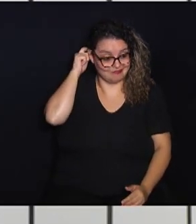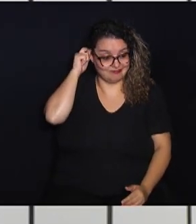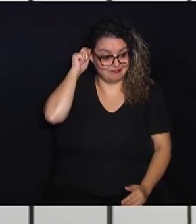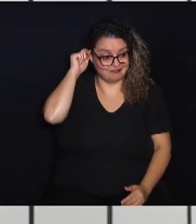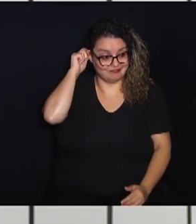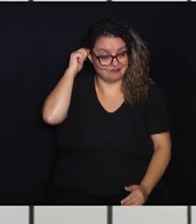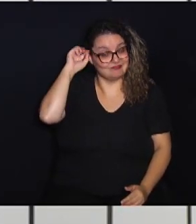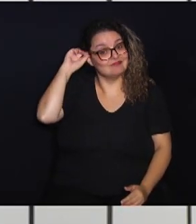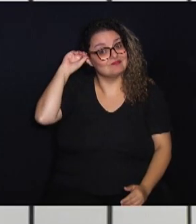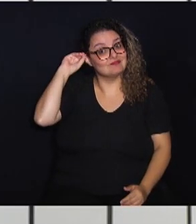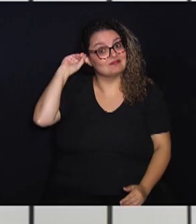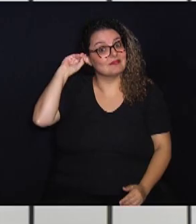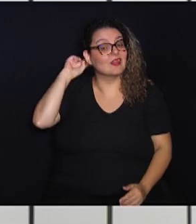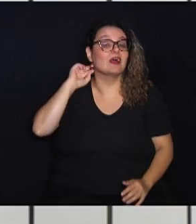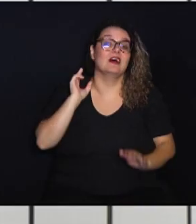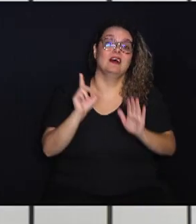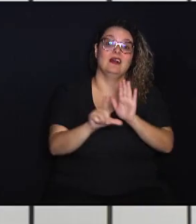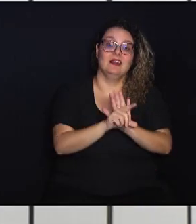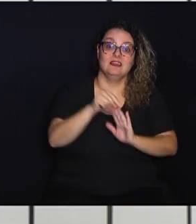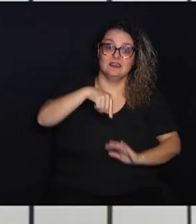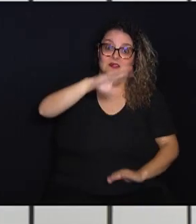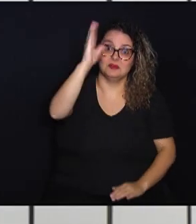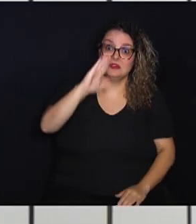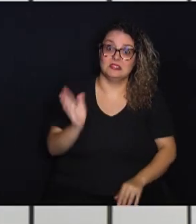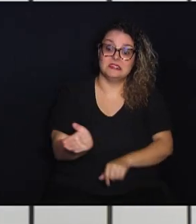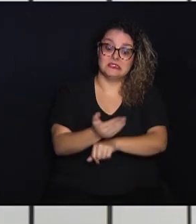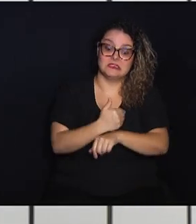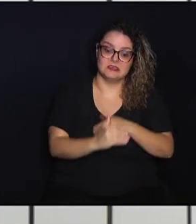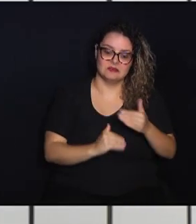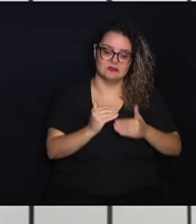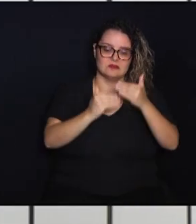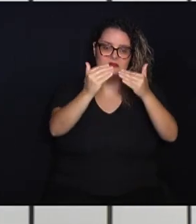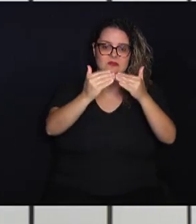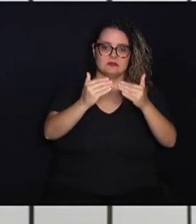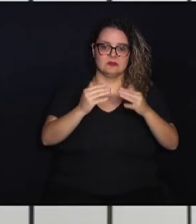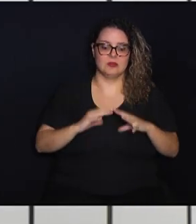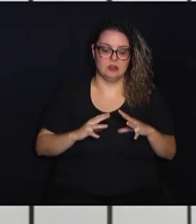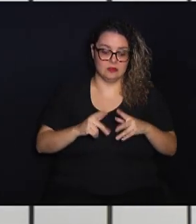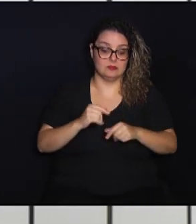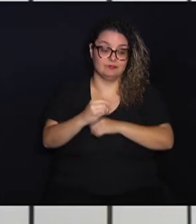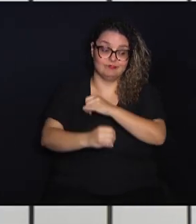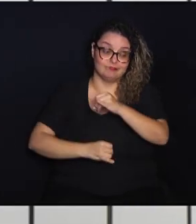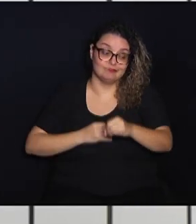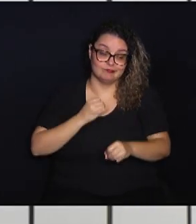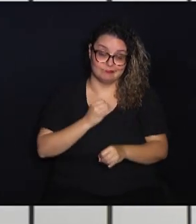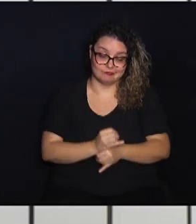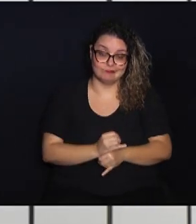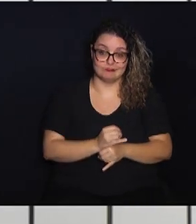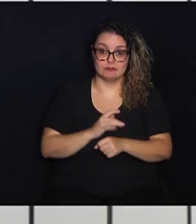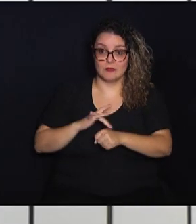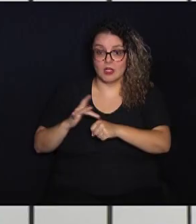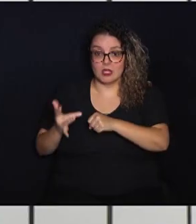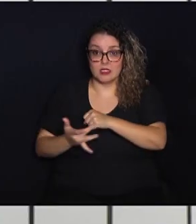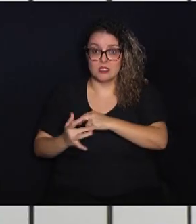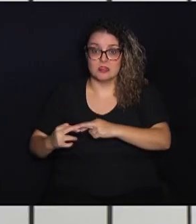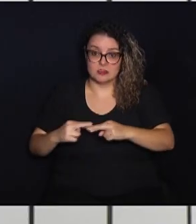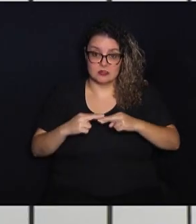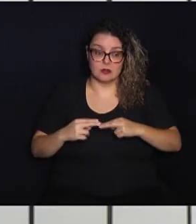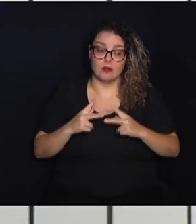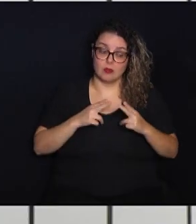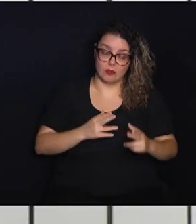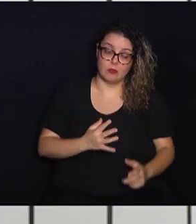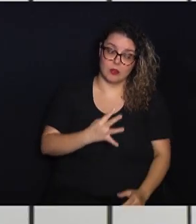atualmente em vigor no Brasil foi elaborada antes do desenvolvimento pleno da internet e das redes sociais como a gente